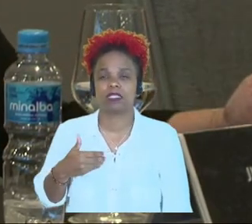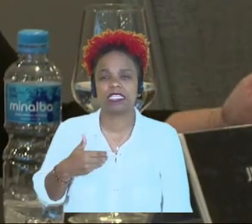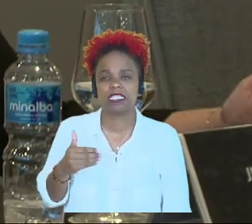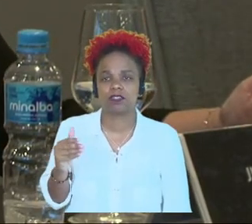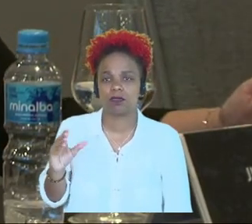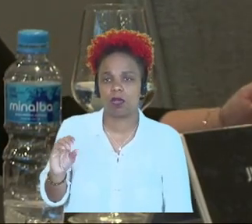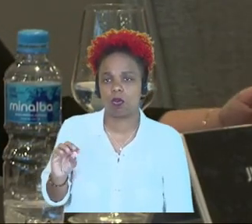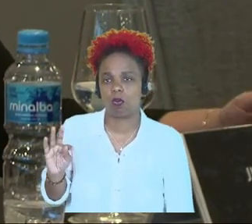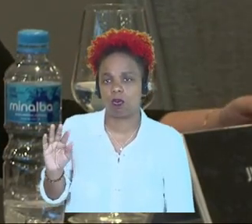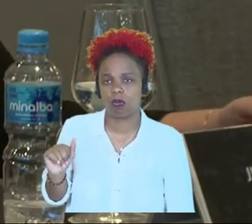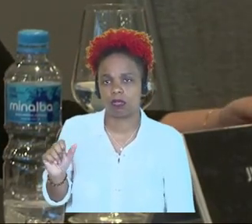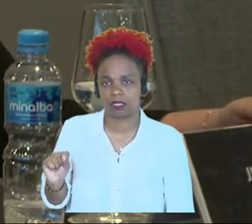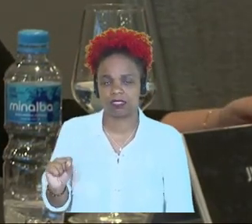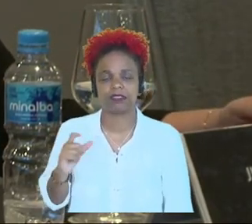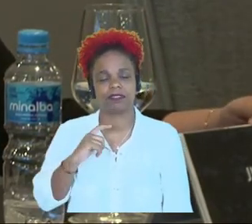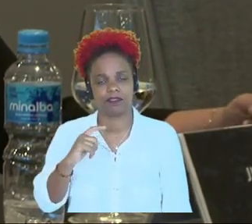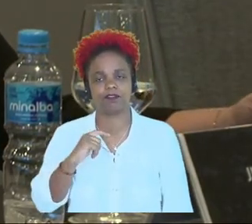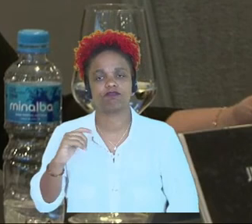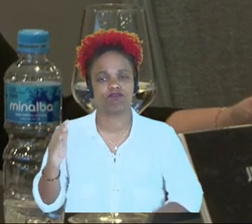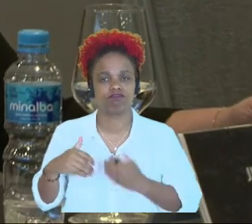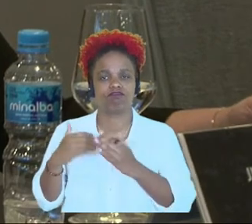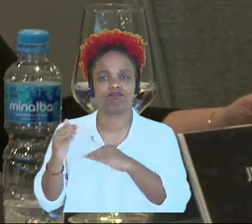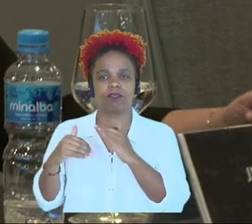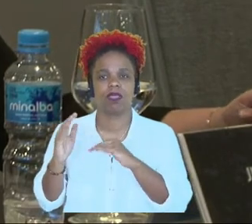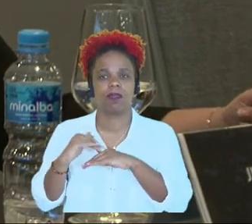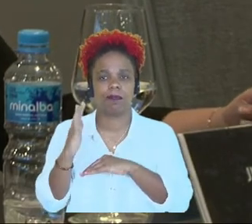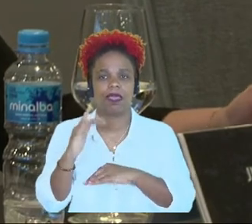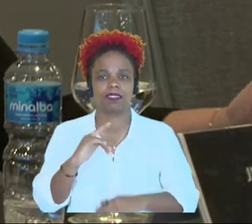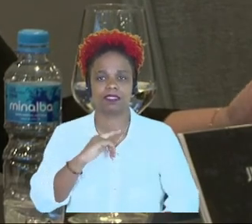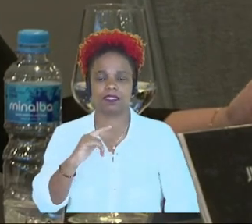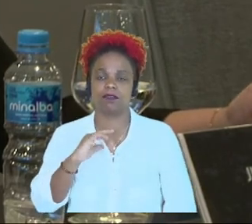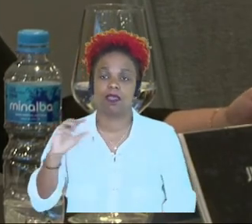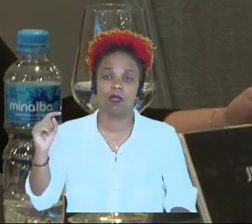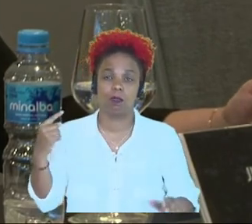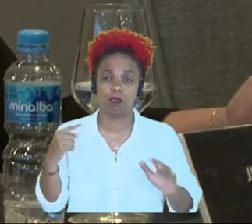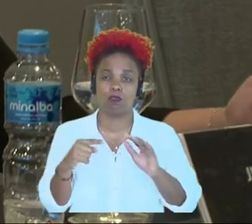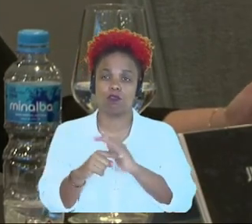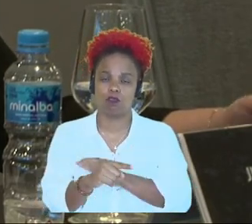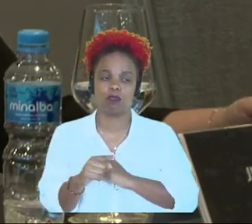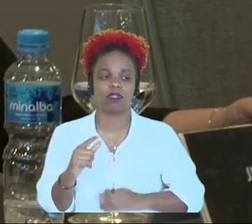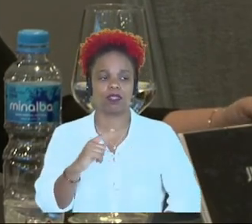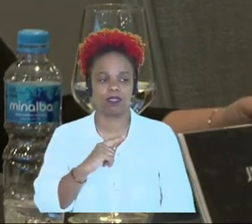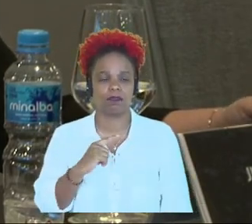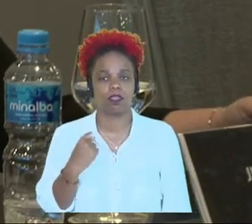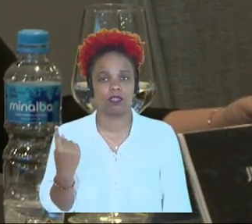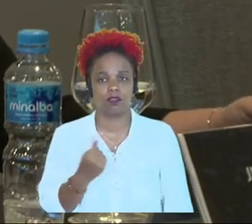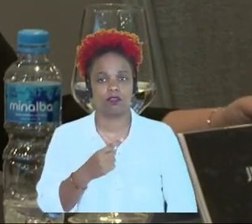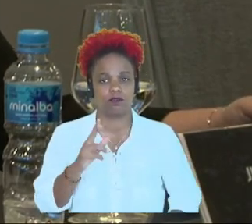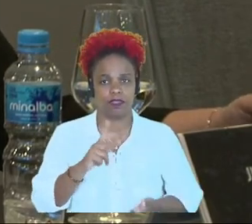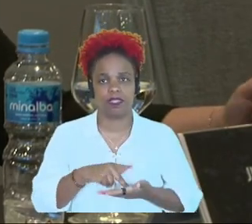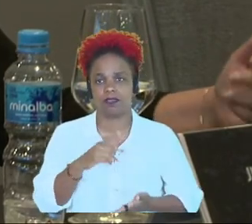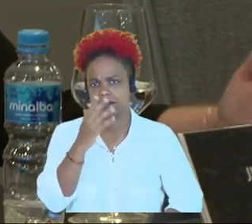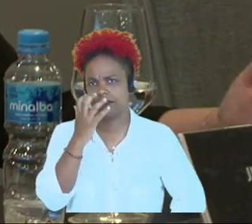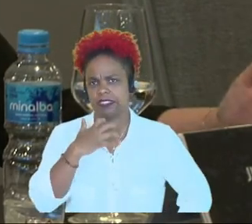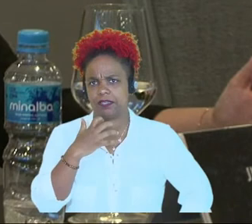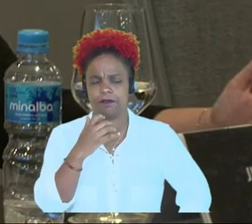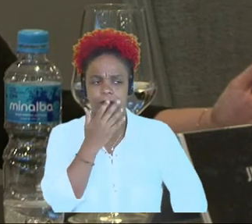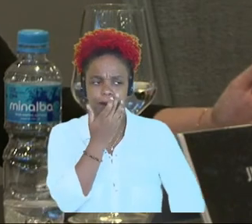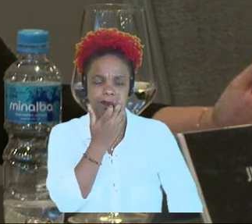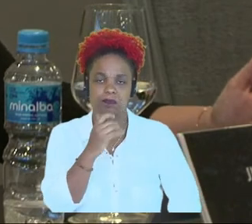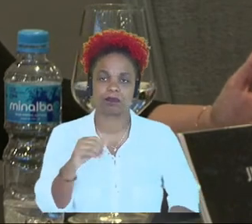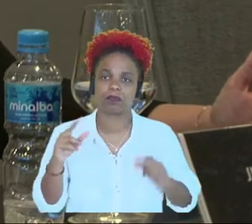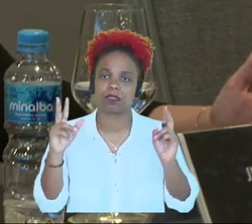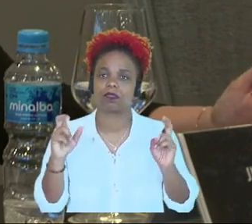né, de uma empreitada que ela é muito mais profunda do que a gente, de fato, leva a sério. E sobre a questão